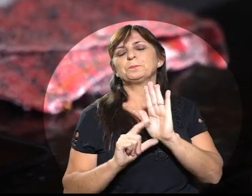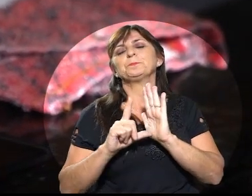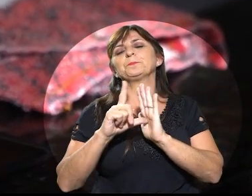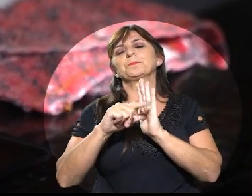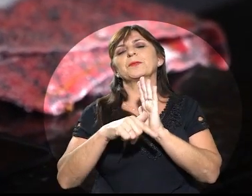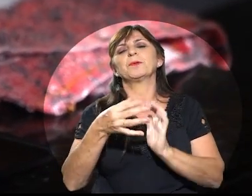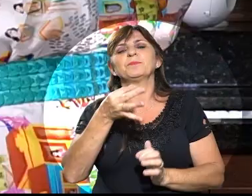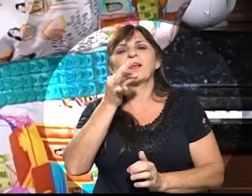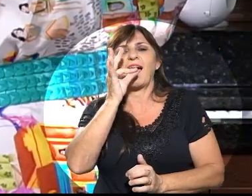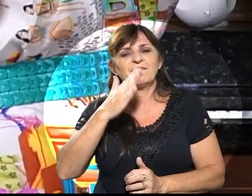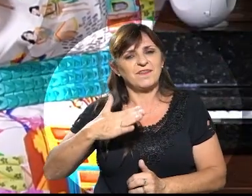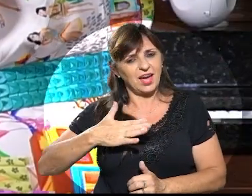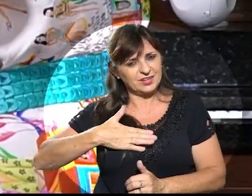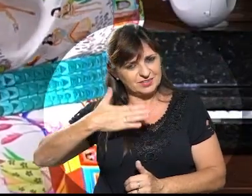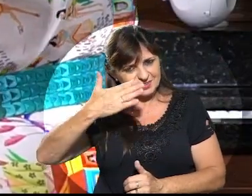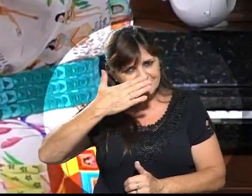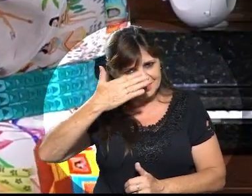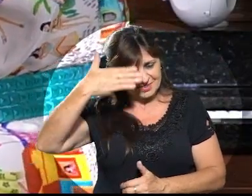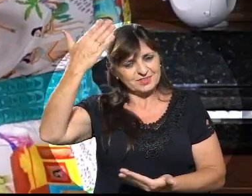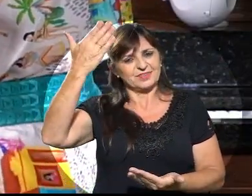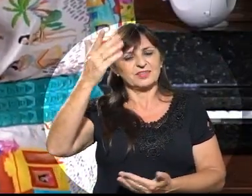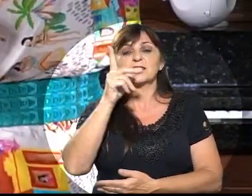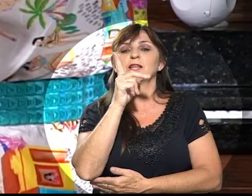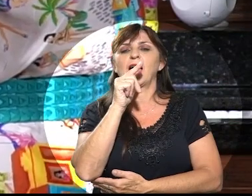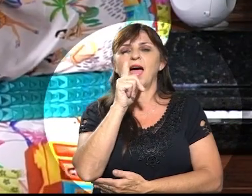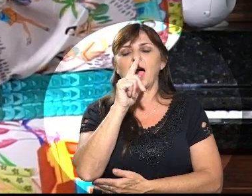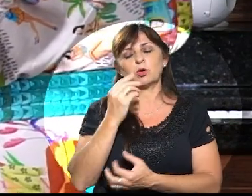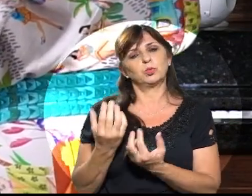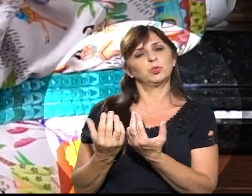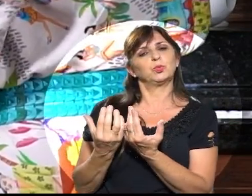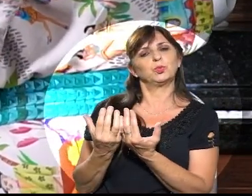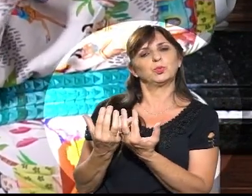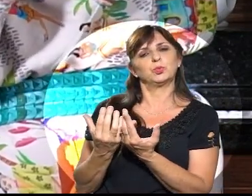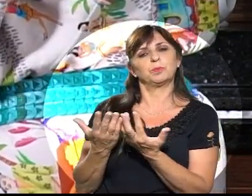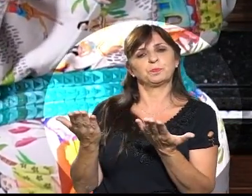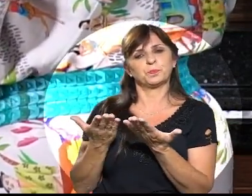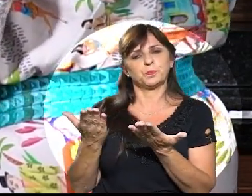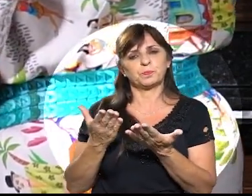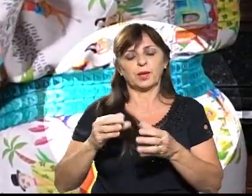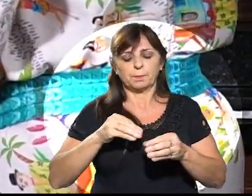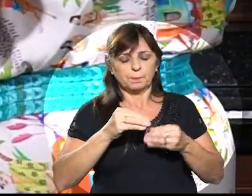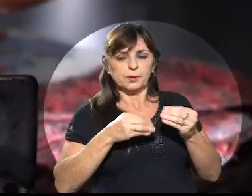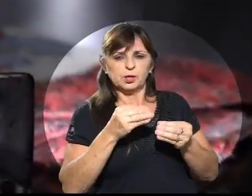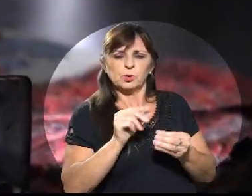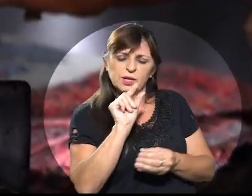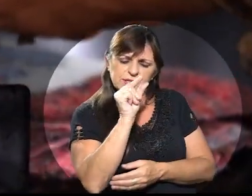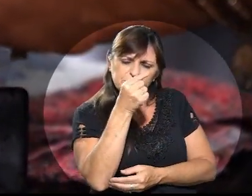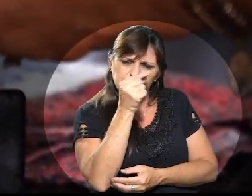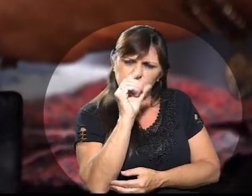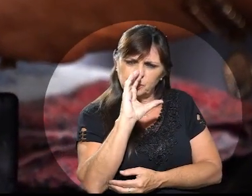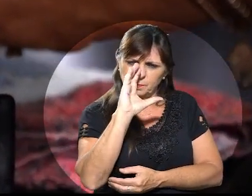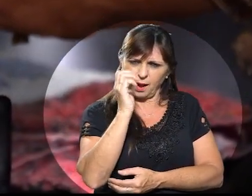três sementinhas. Três sementes, é o suficiente. É. Agora eu vou colocar o pó do café.